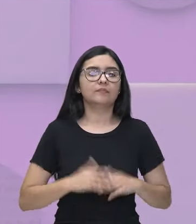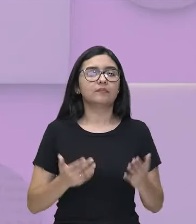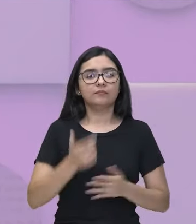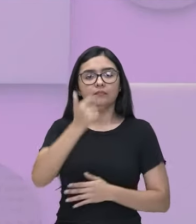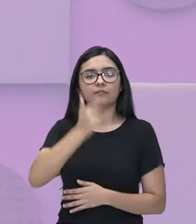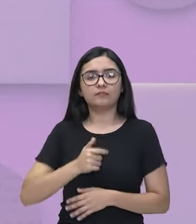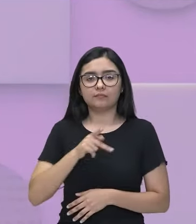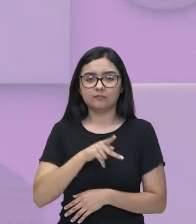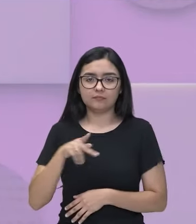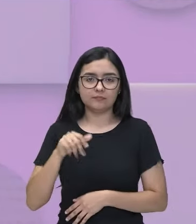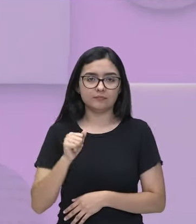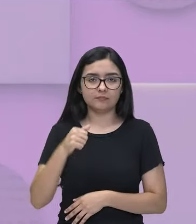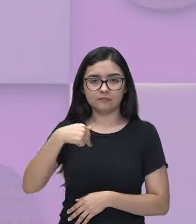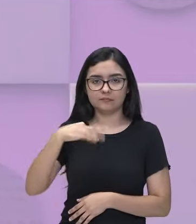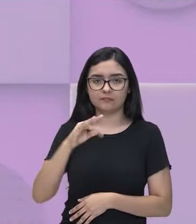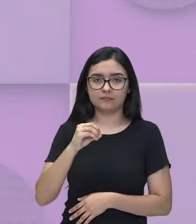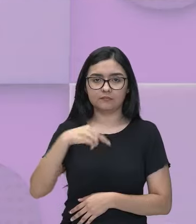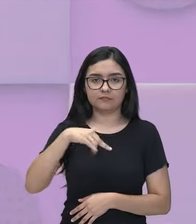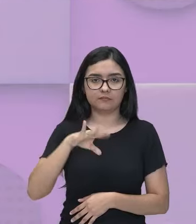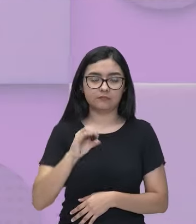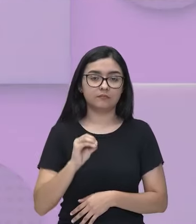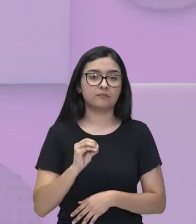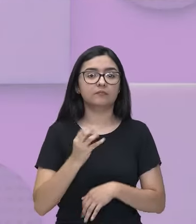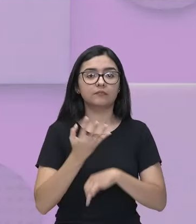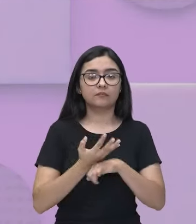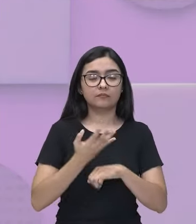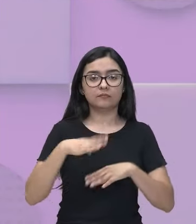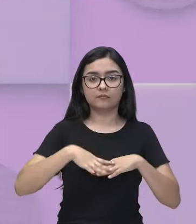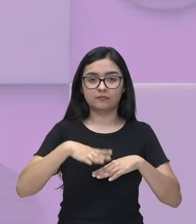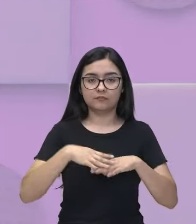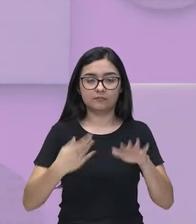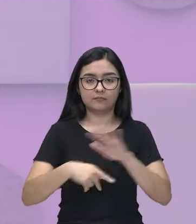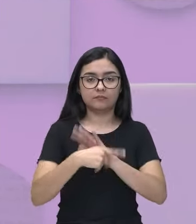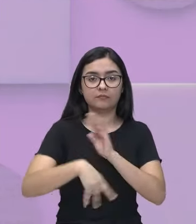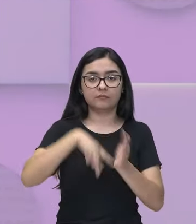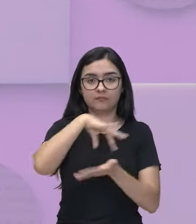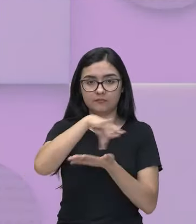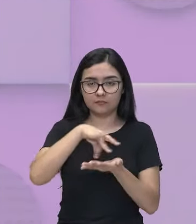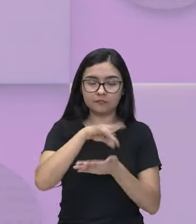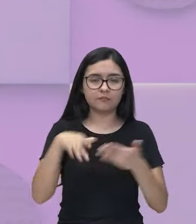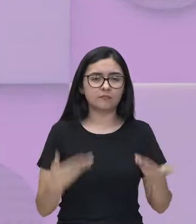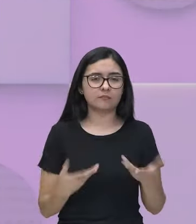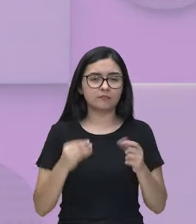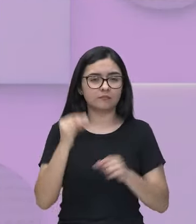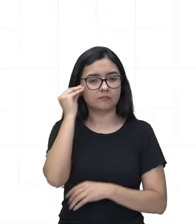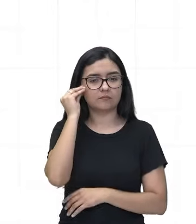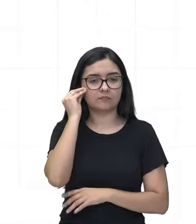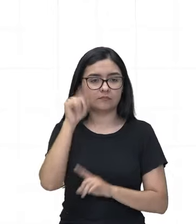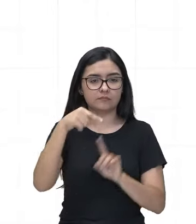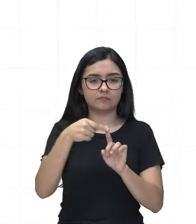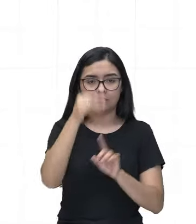fala é o professor Antônio Paulo, professor de matemática aqui do Centro de Mídia. E veja o que nós temos para esta